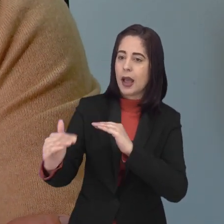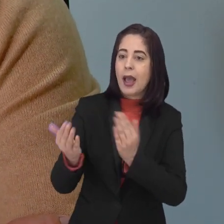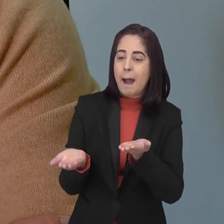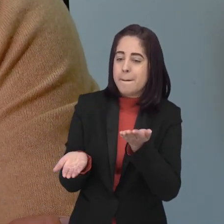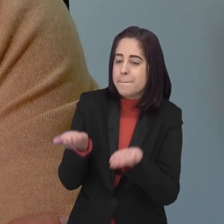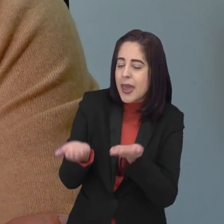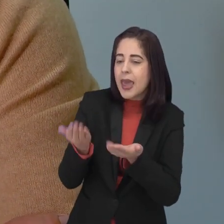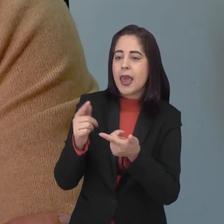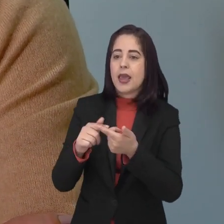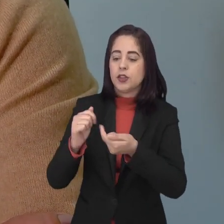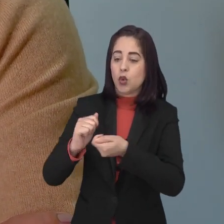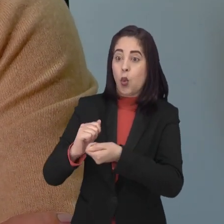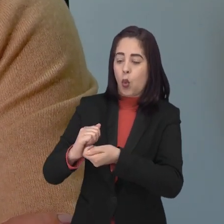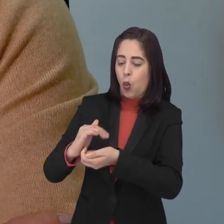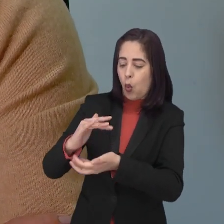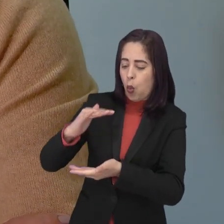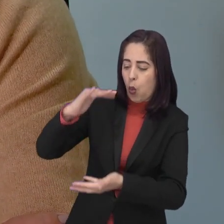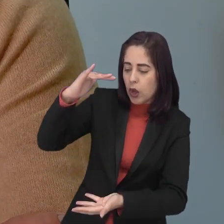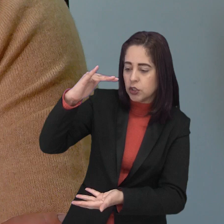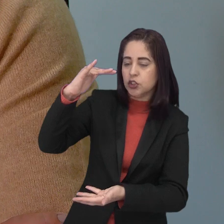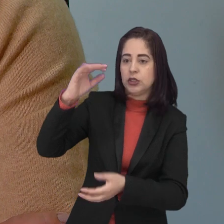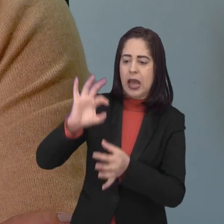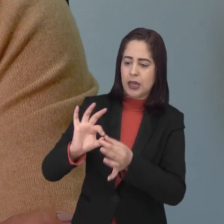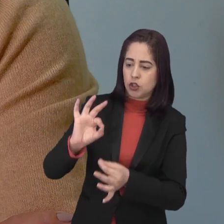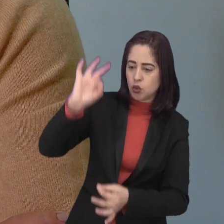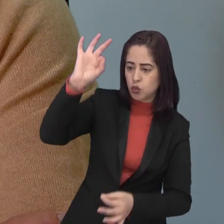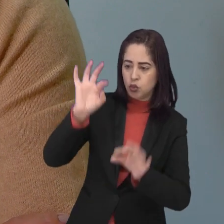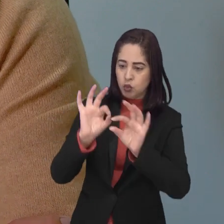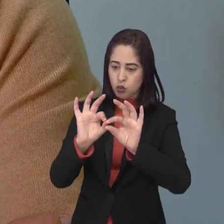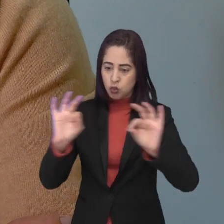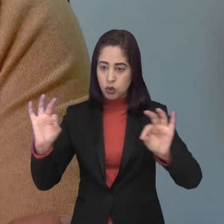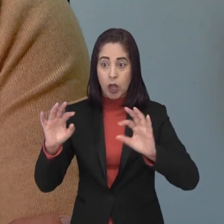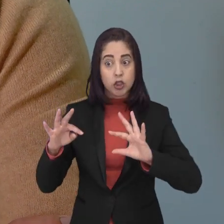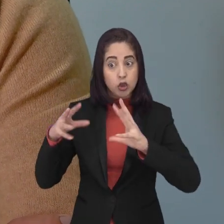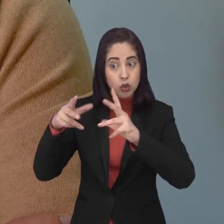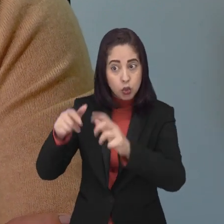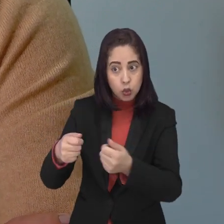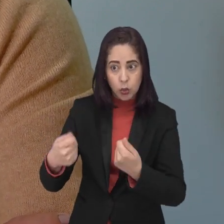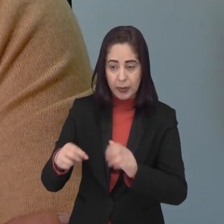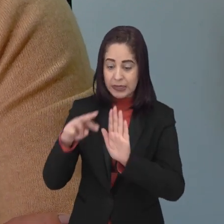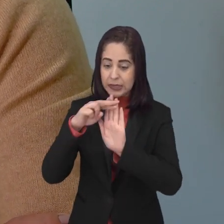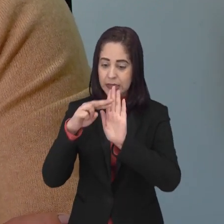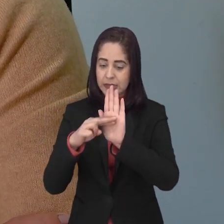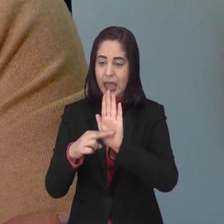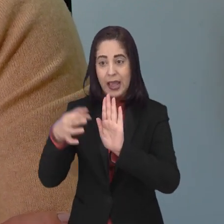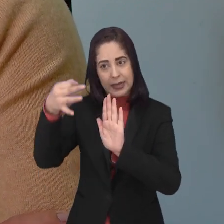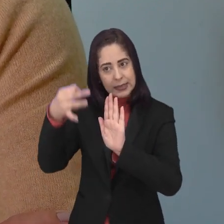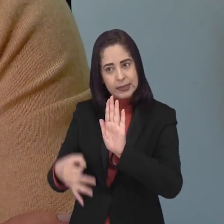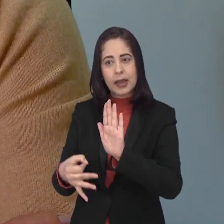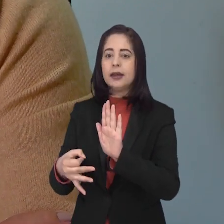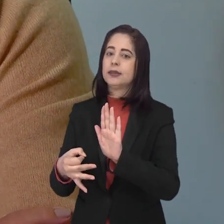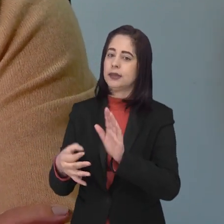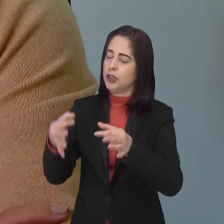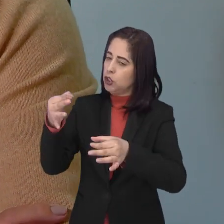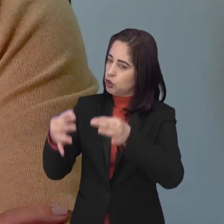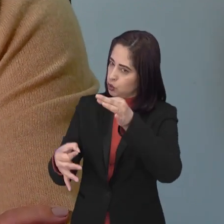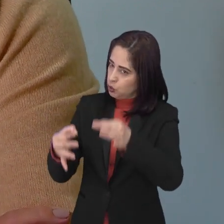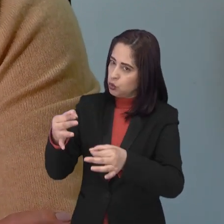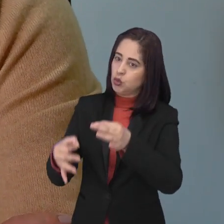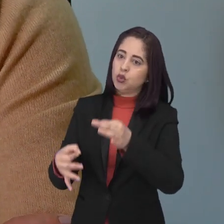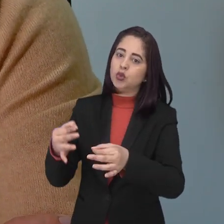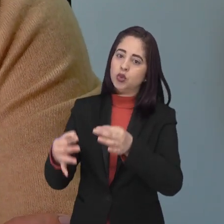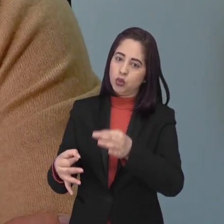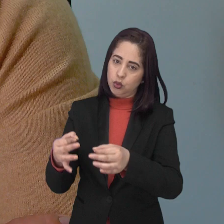de peso, de volume, de comprimento, para poder serem justas, tanto